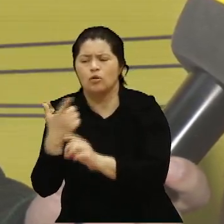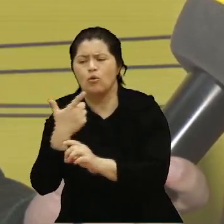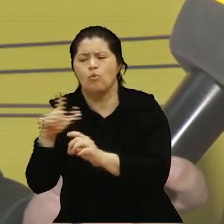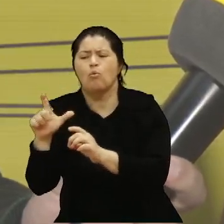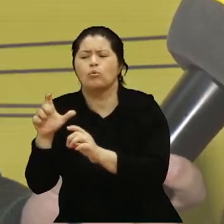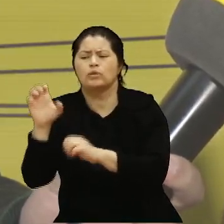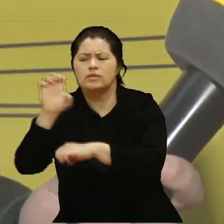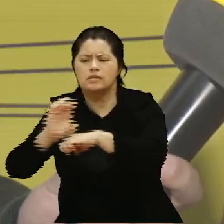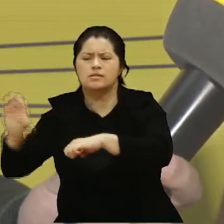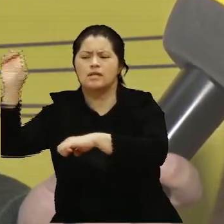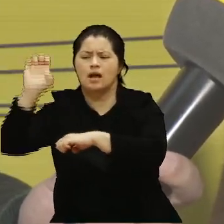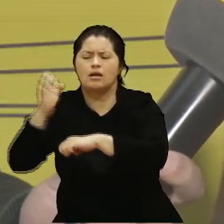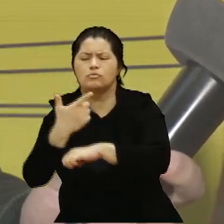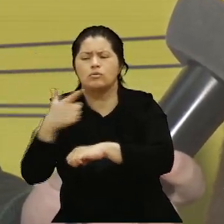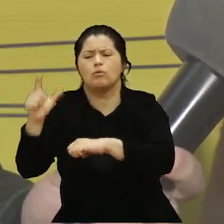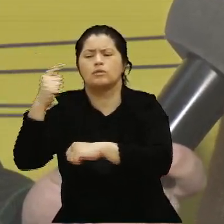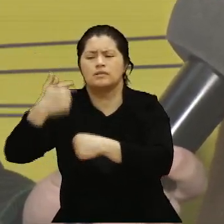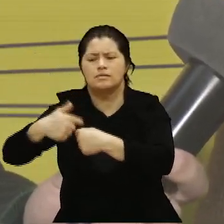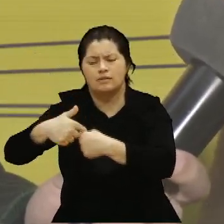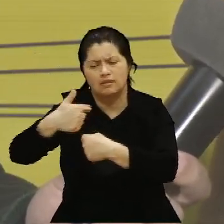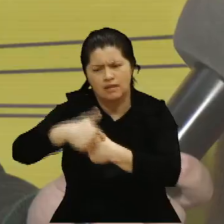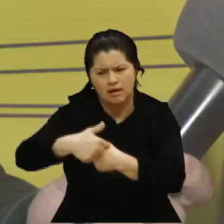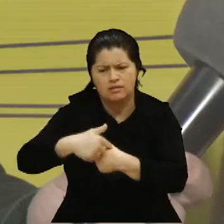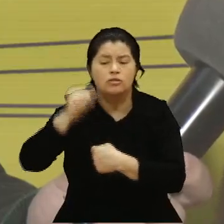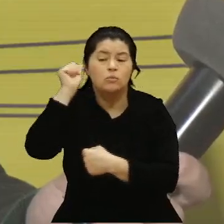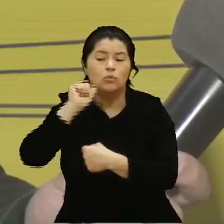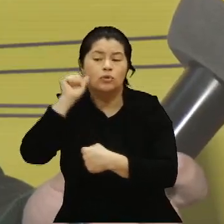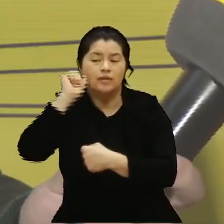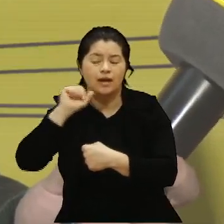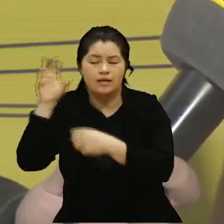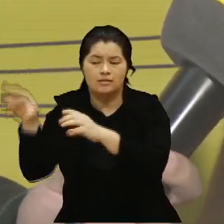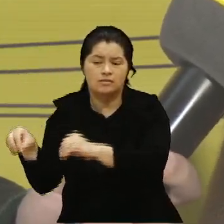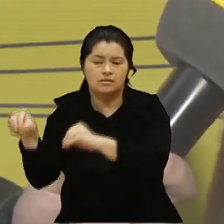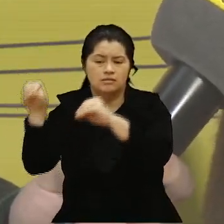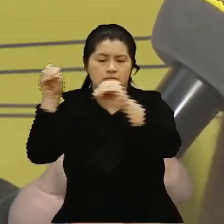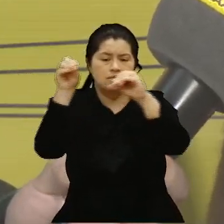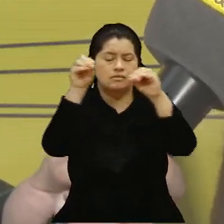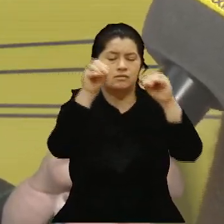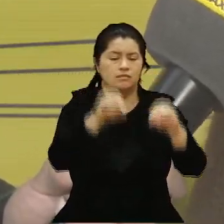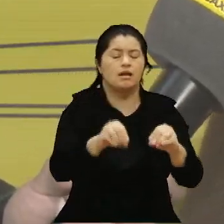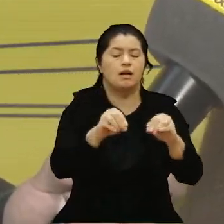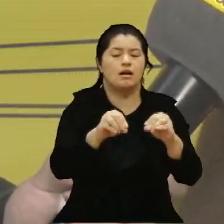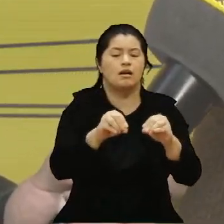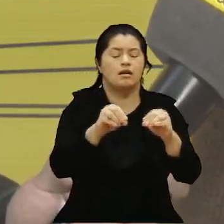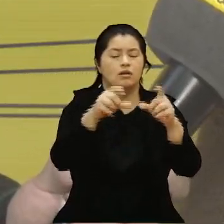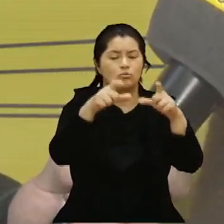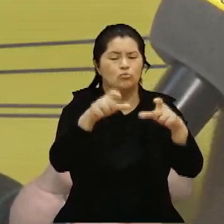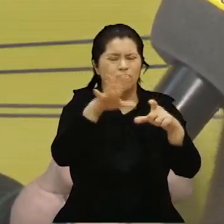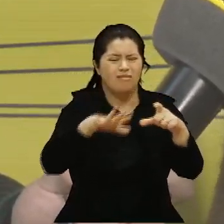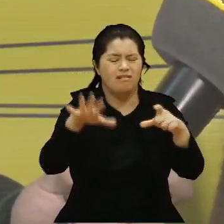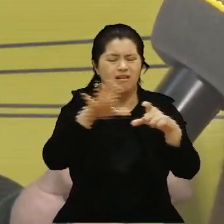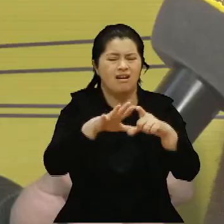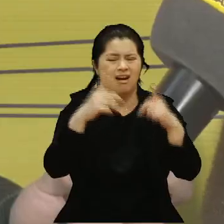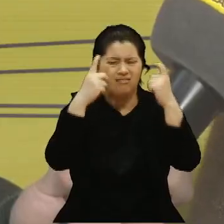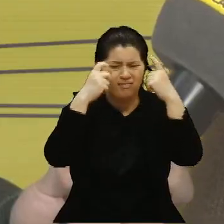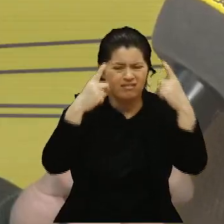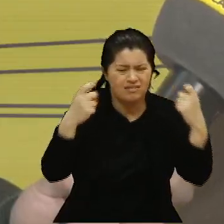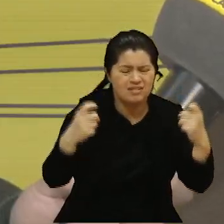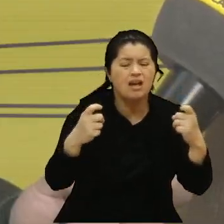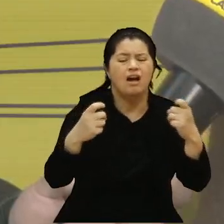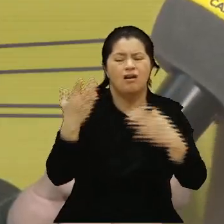outras cidades. Então, as mulheres são tiradas daquela situação de violência, elas convivem entre